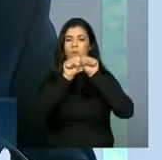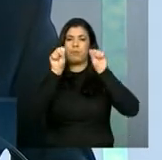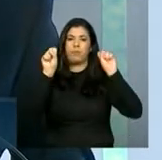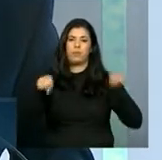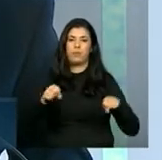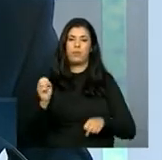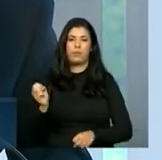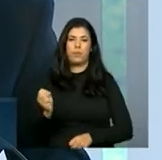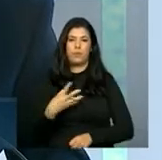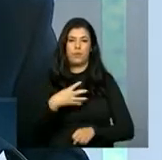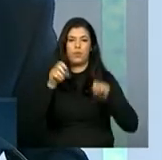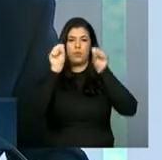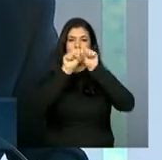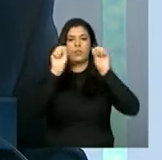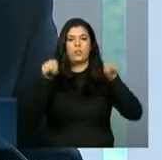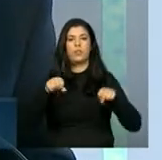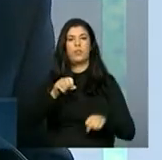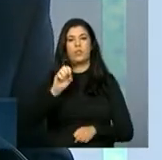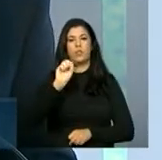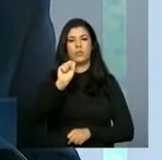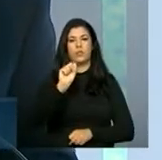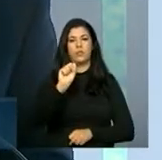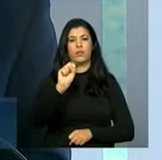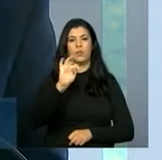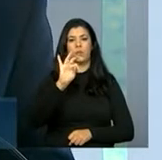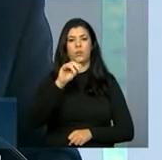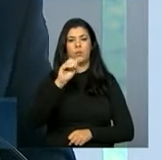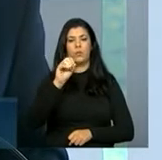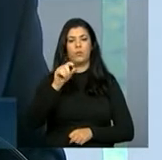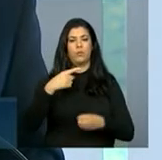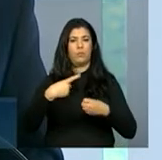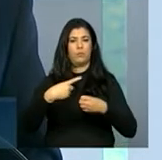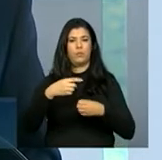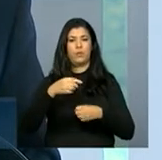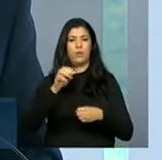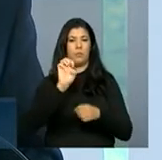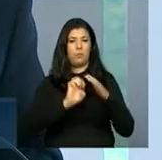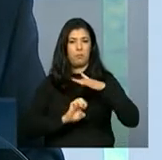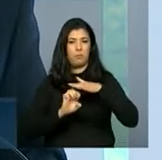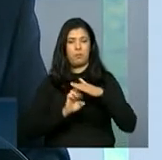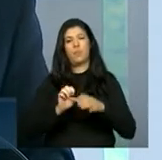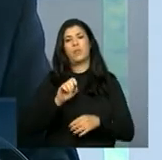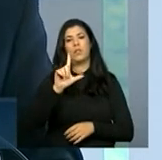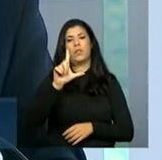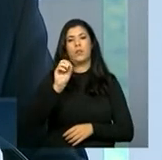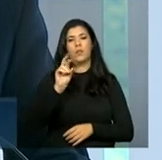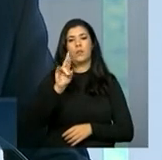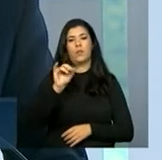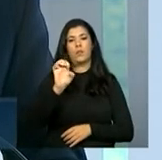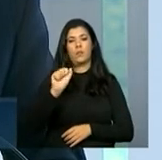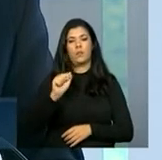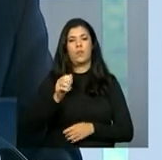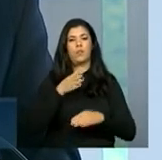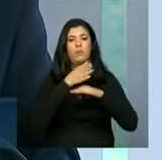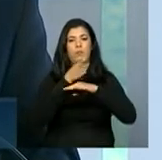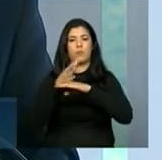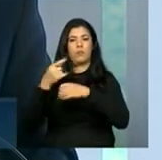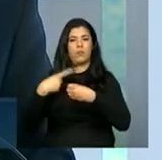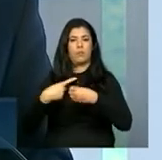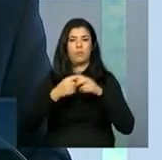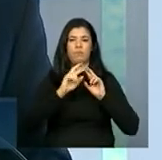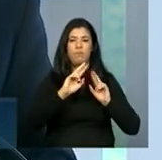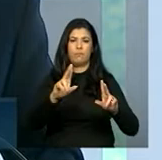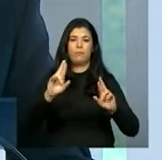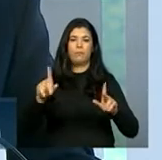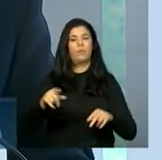sistema da São Lourenço irá contemplar essa cidade Acho que é essa obra